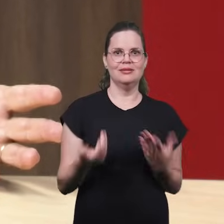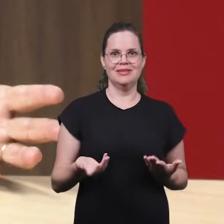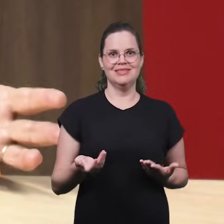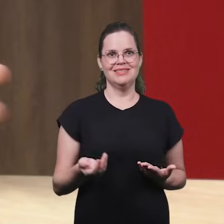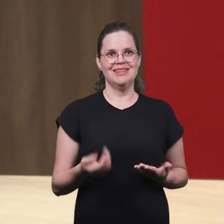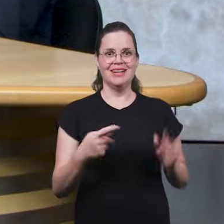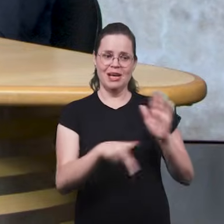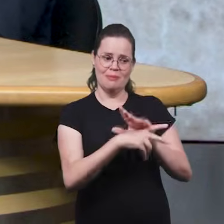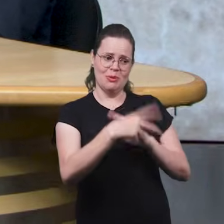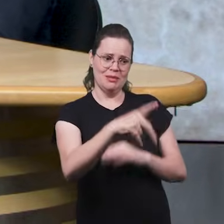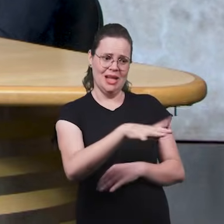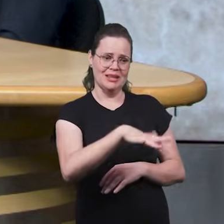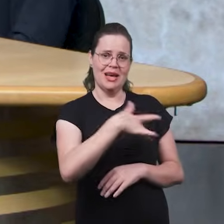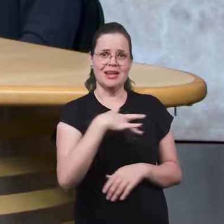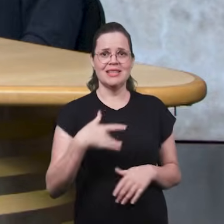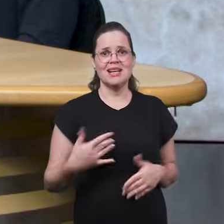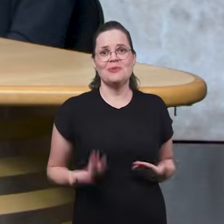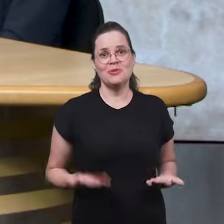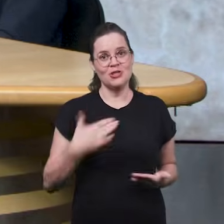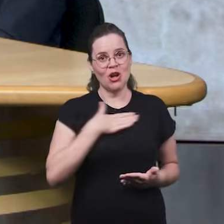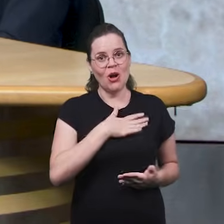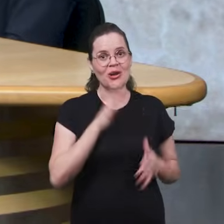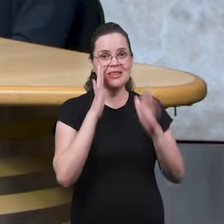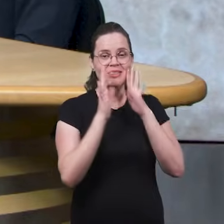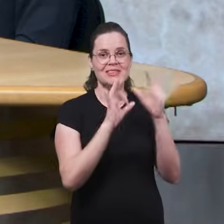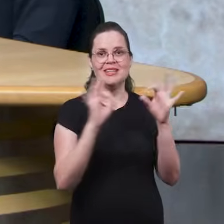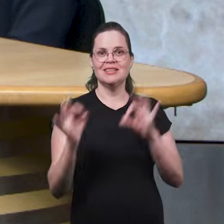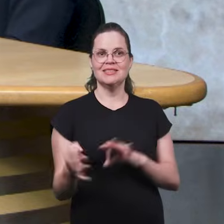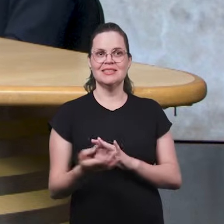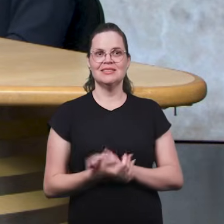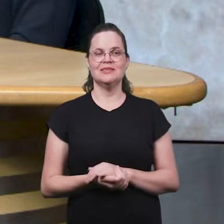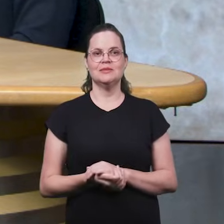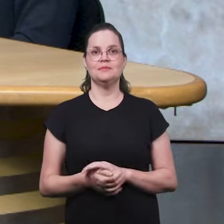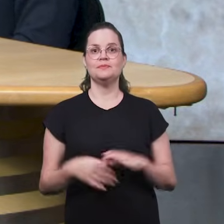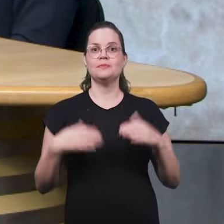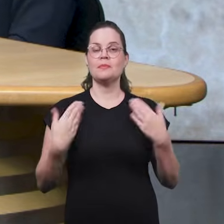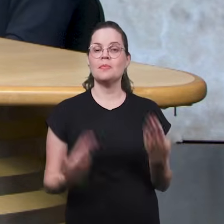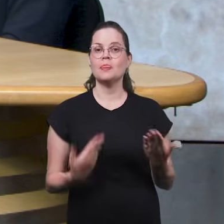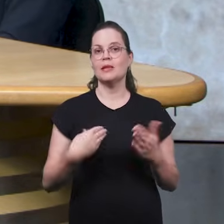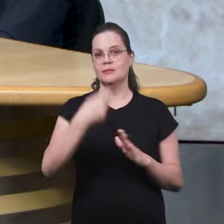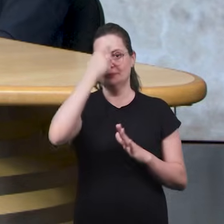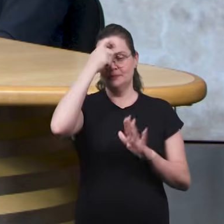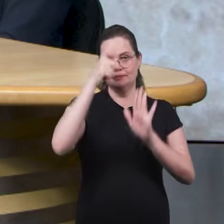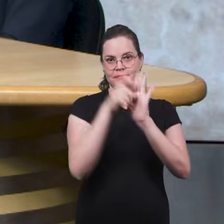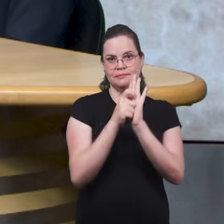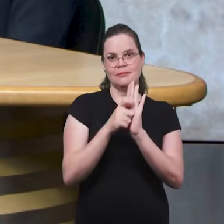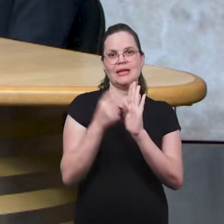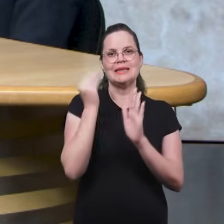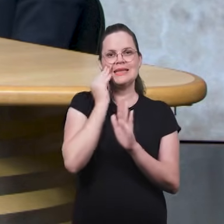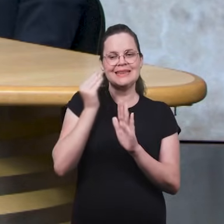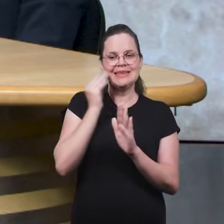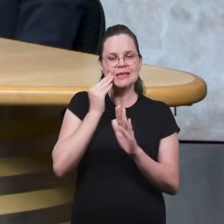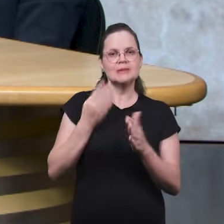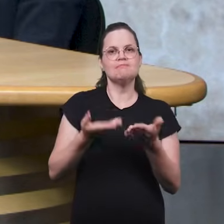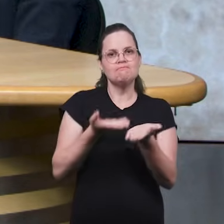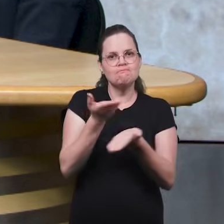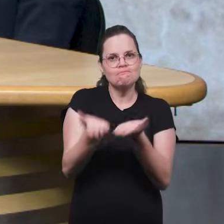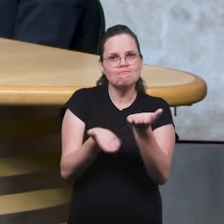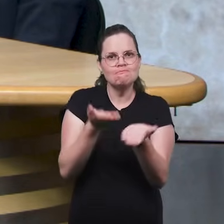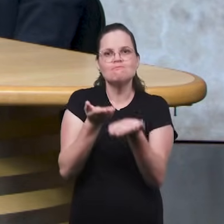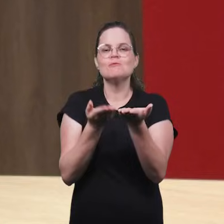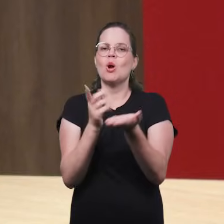É dela, né? Que é dela, que ela gosta de assistir. Uhum. Então, assim, é a inteligência artificial tentando ser